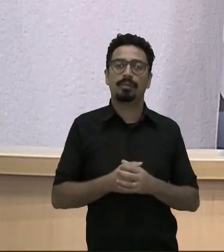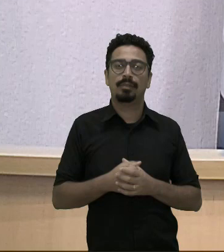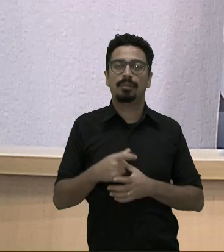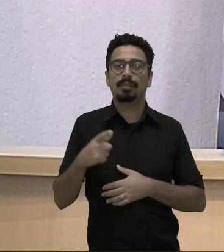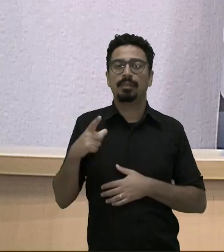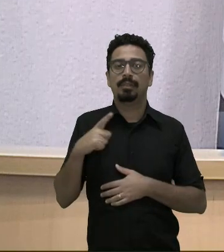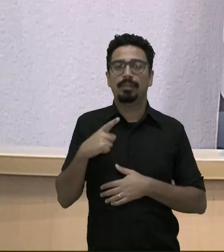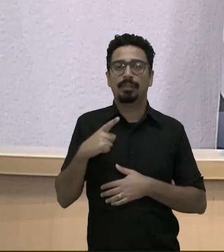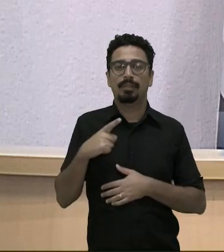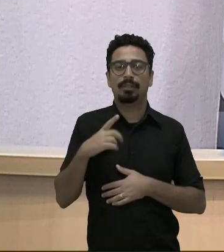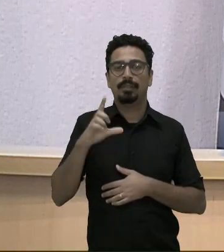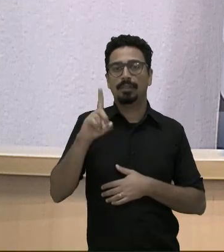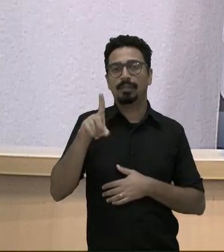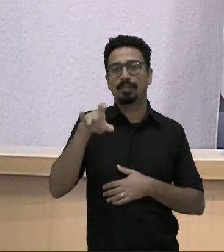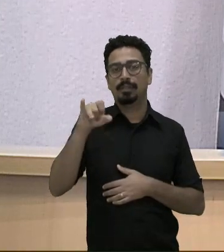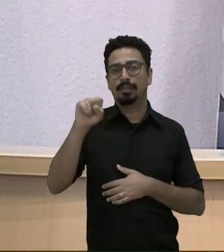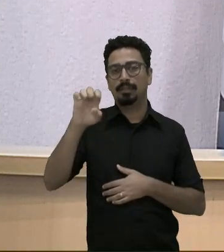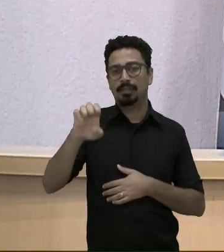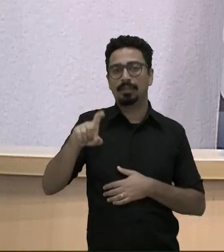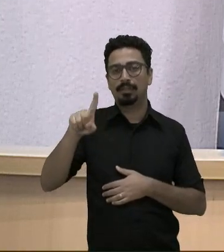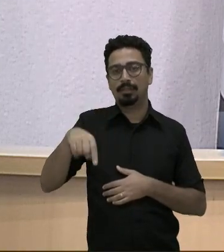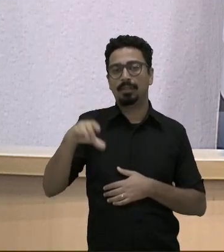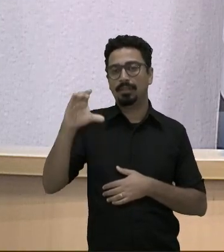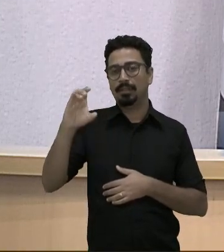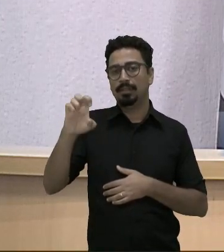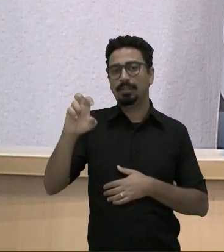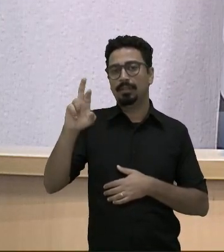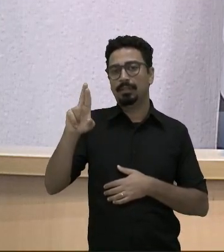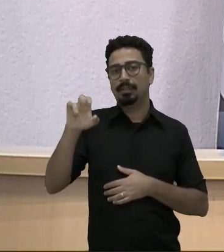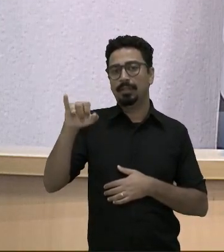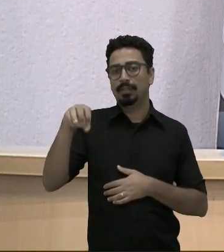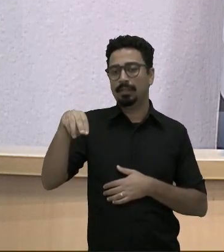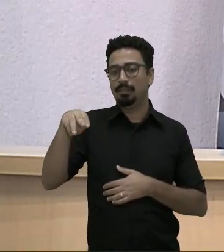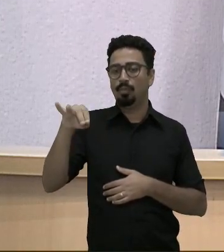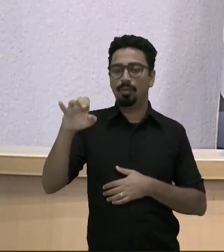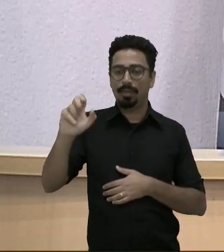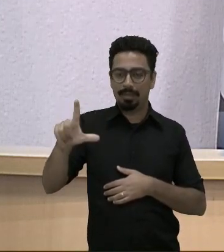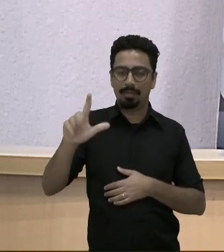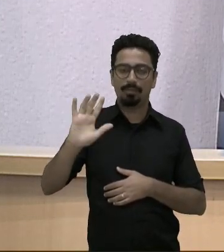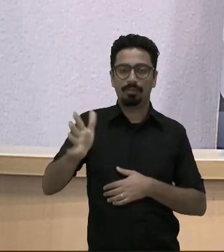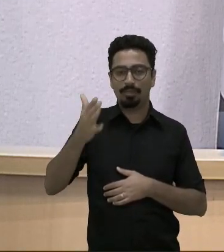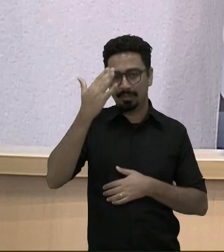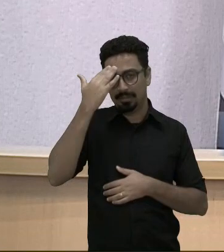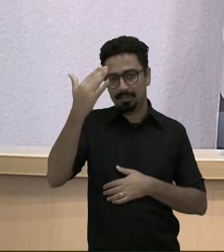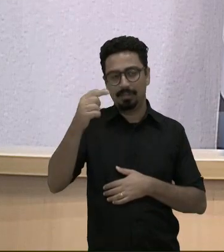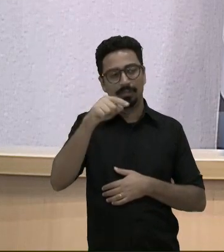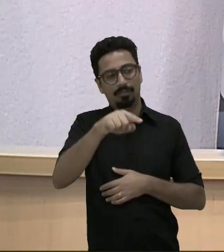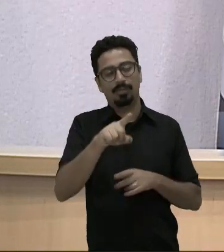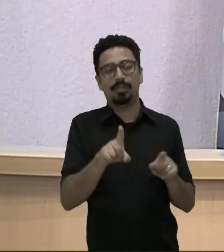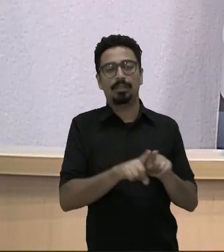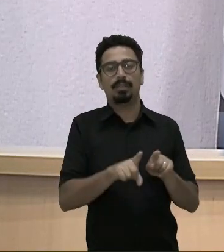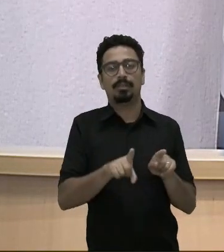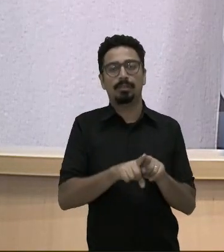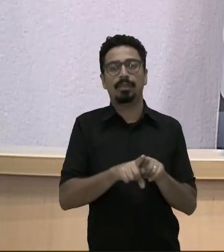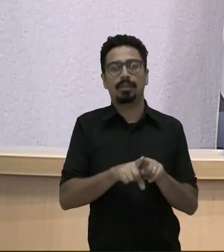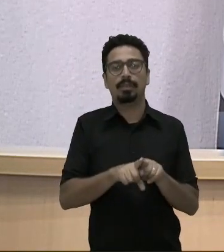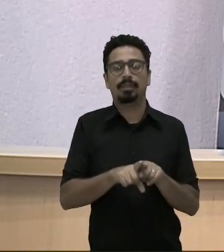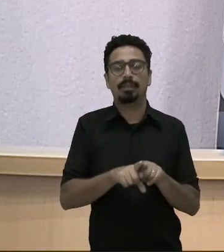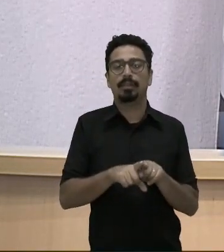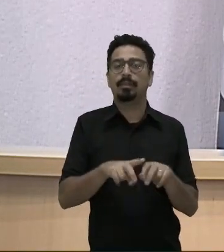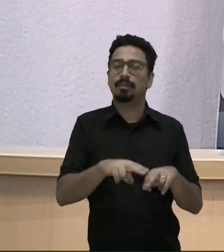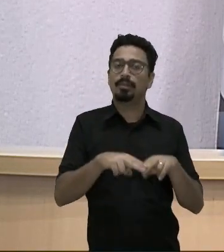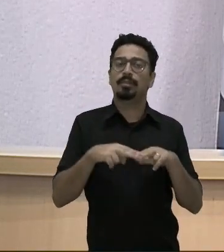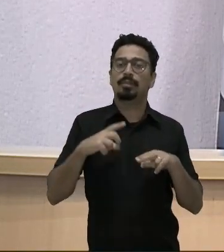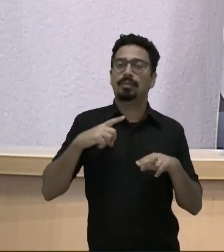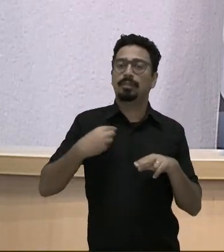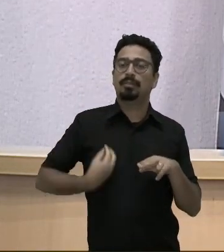nossa Deise, a cerimonialista. Eu quero agradecer a senhora, entendeu, por estar aqui. Que olha,